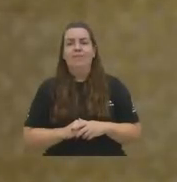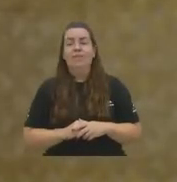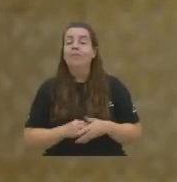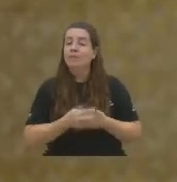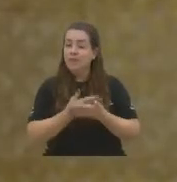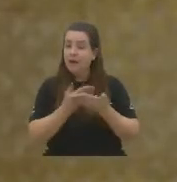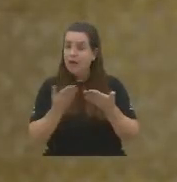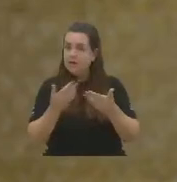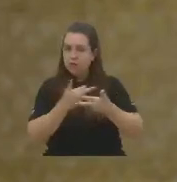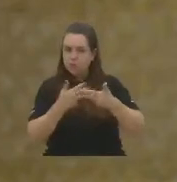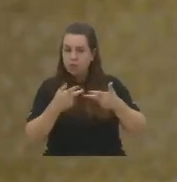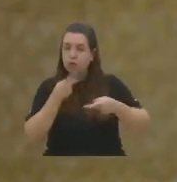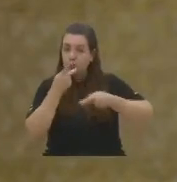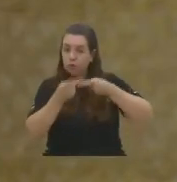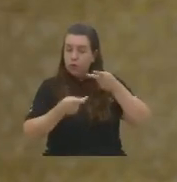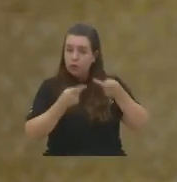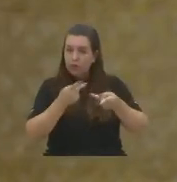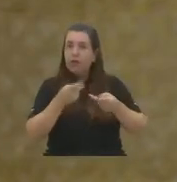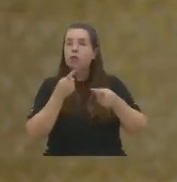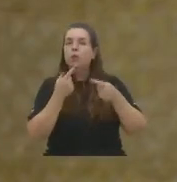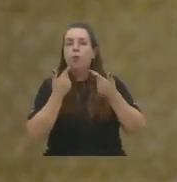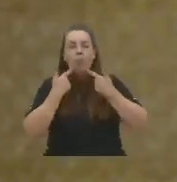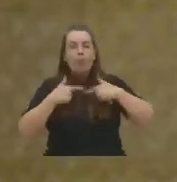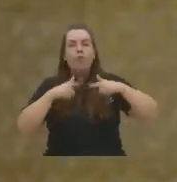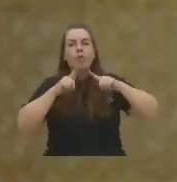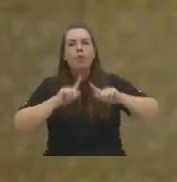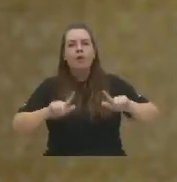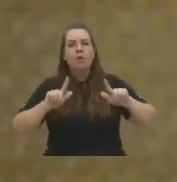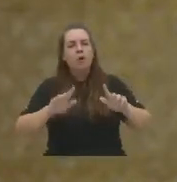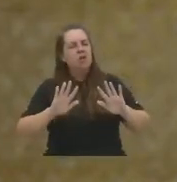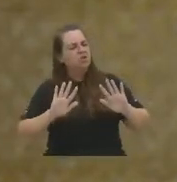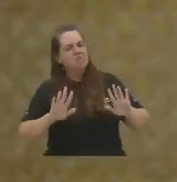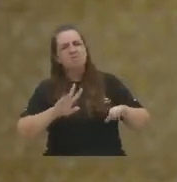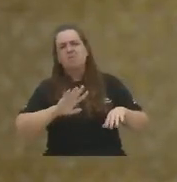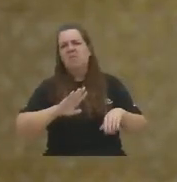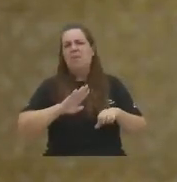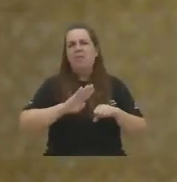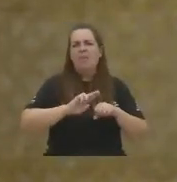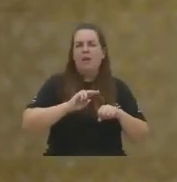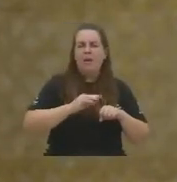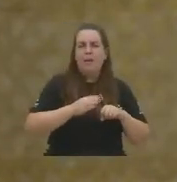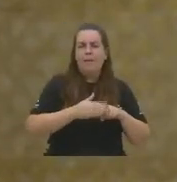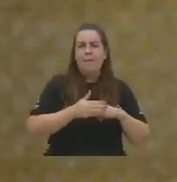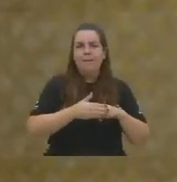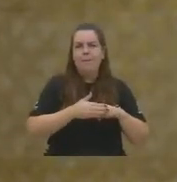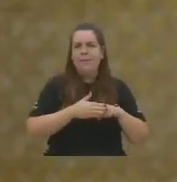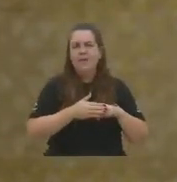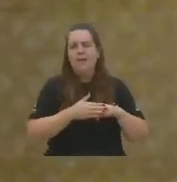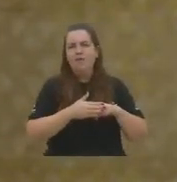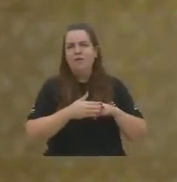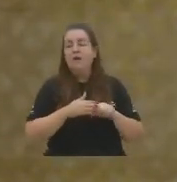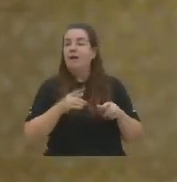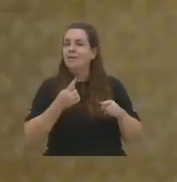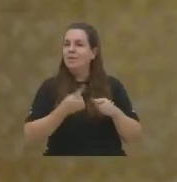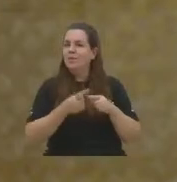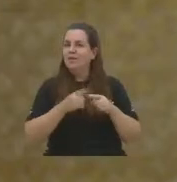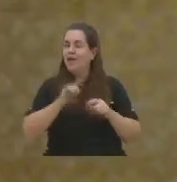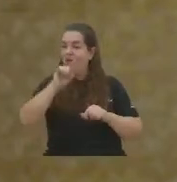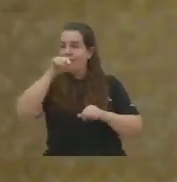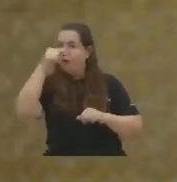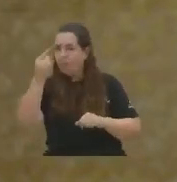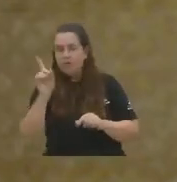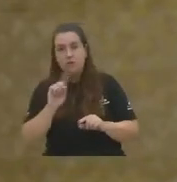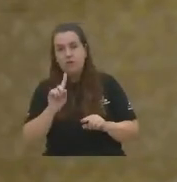Disse-vos estas coisas em linguagem figurativa. Vem a hora em que não vos falarei mais